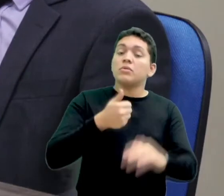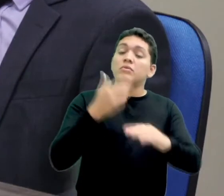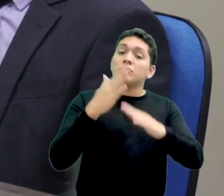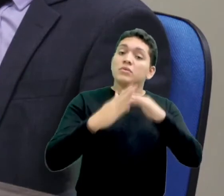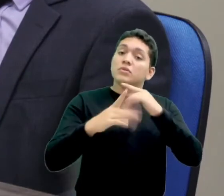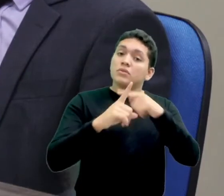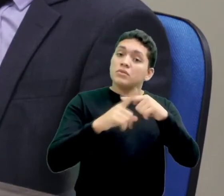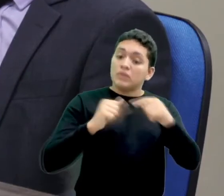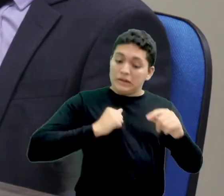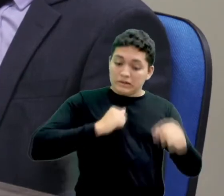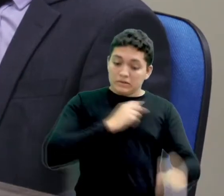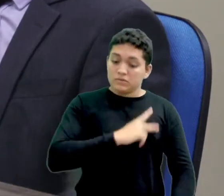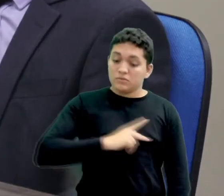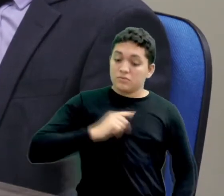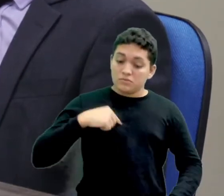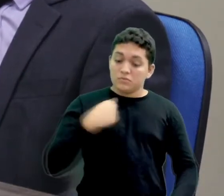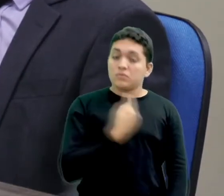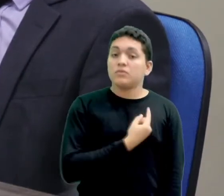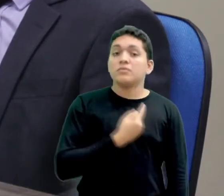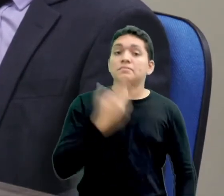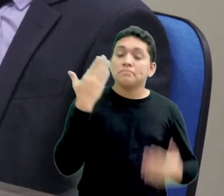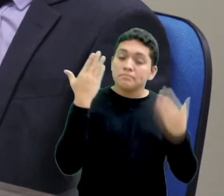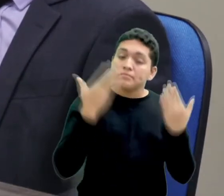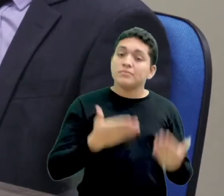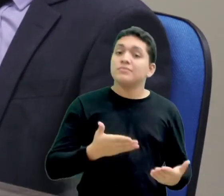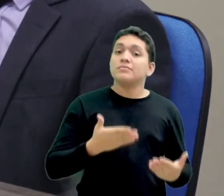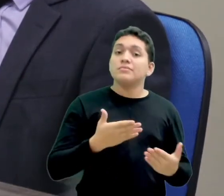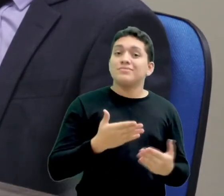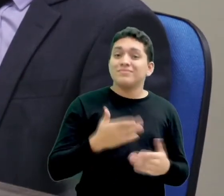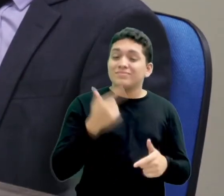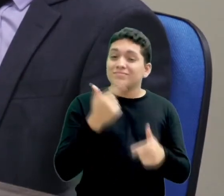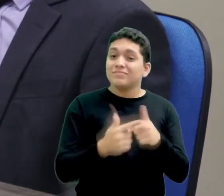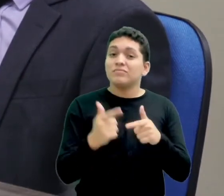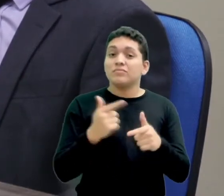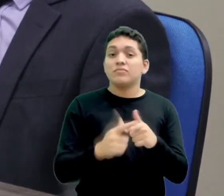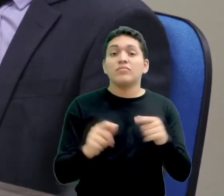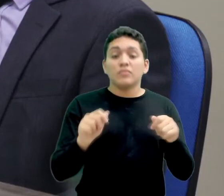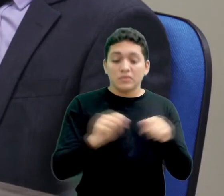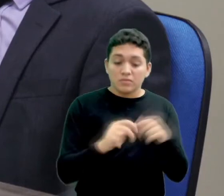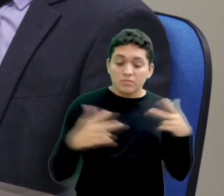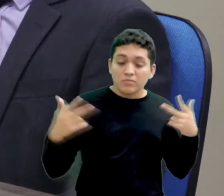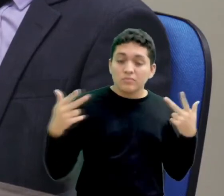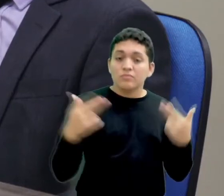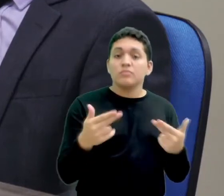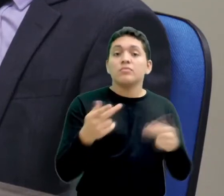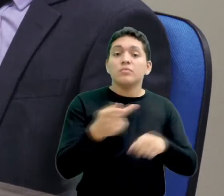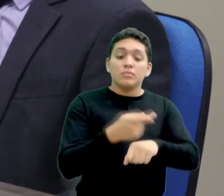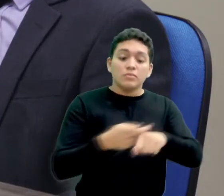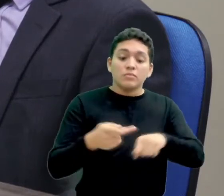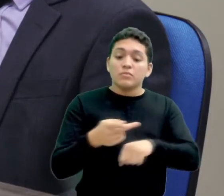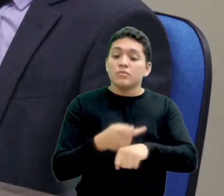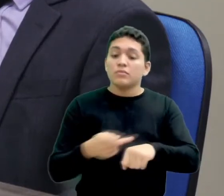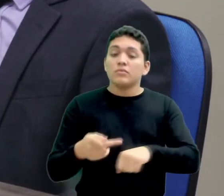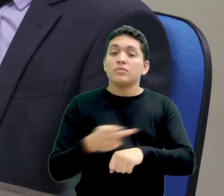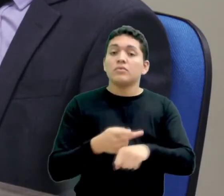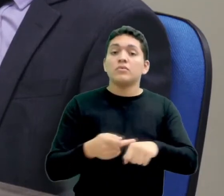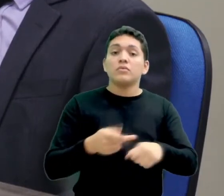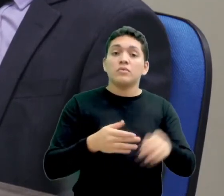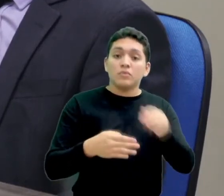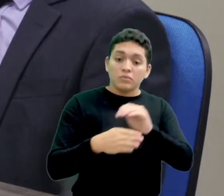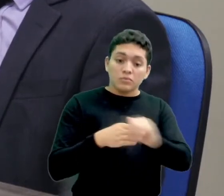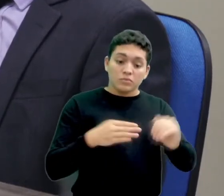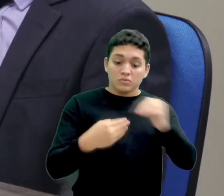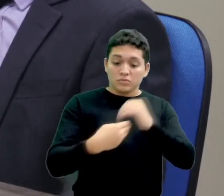para os apóstolos, nós, diante de uma situação, devemos fazer o mesmo e procurar a orientação da